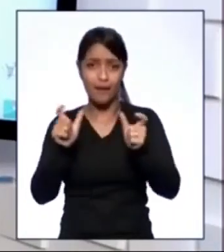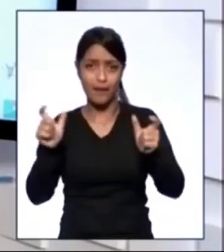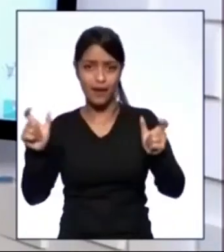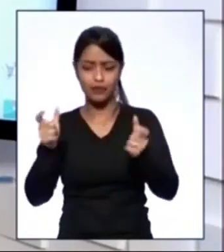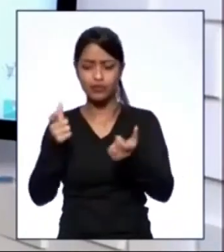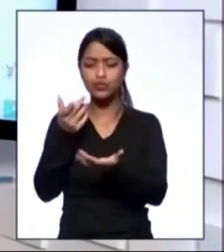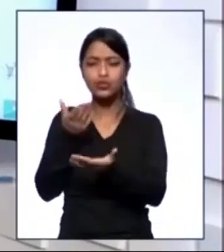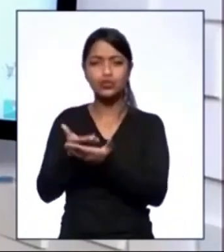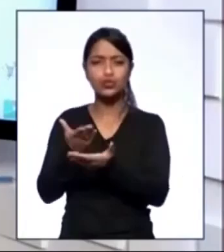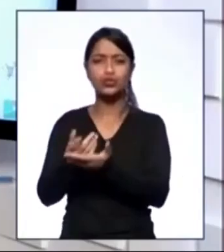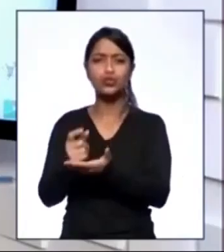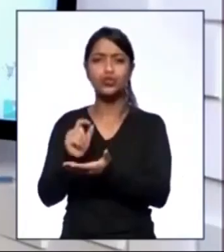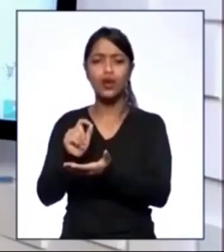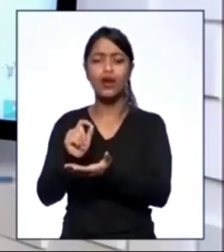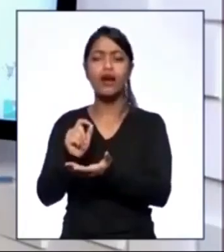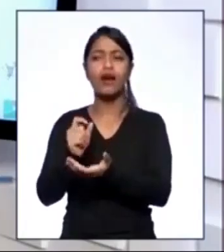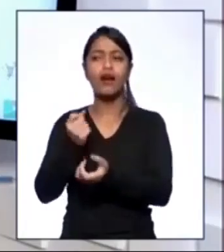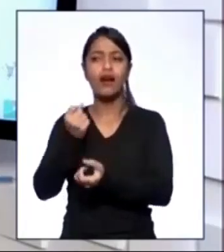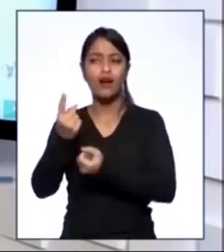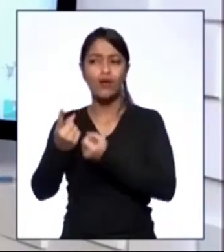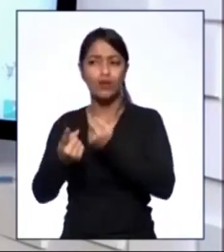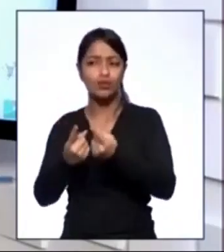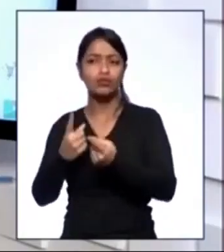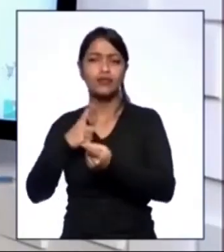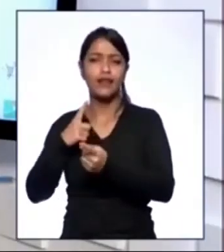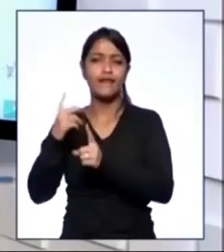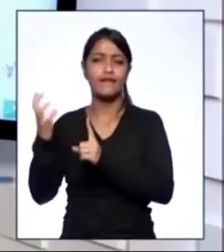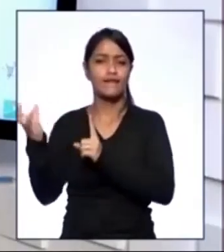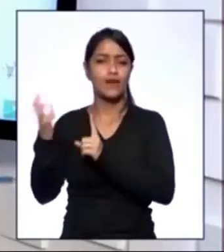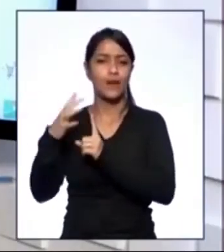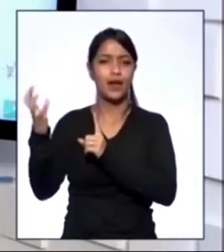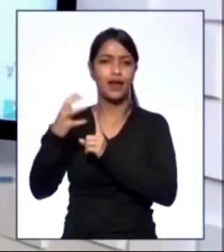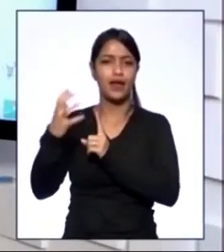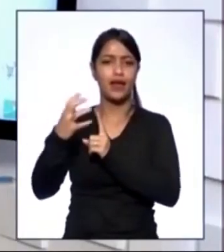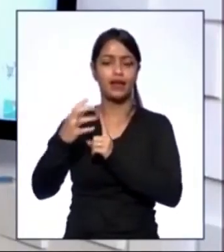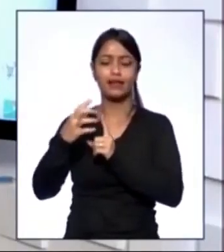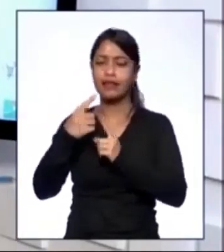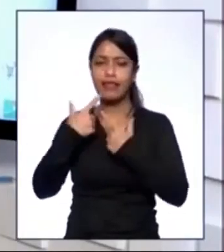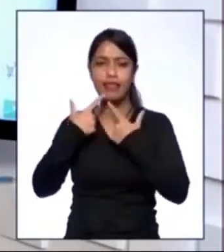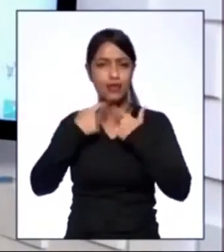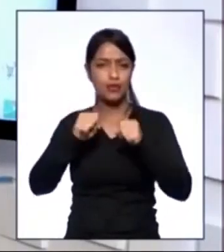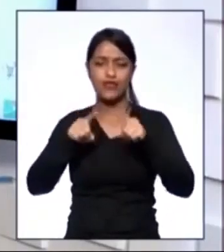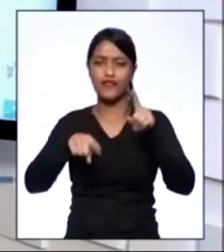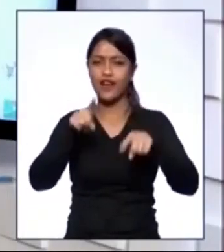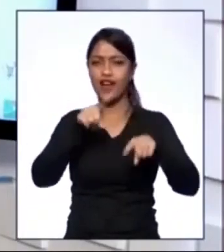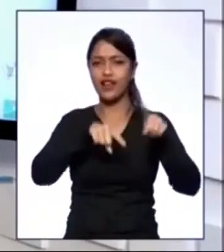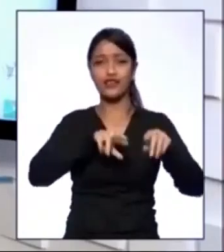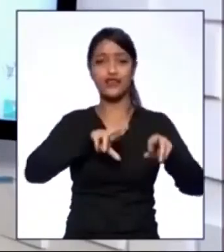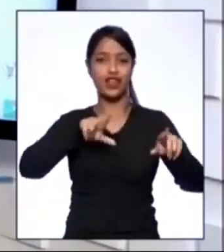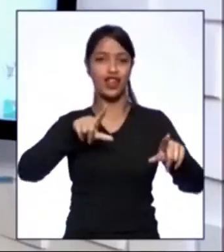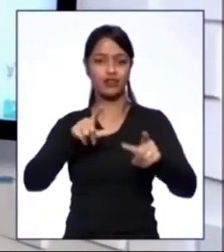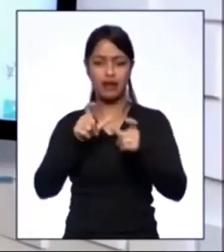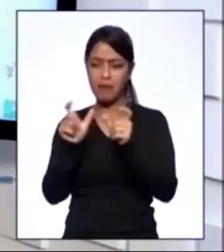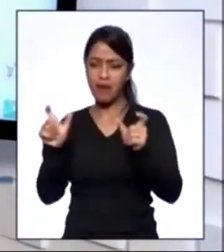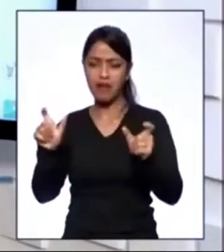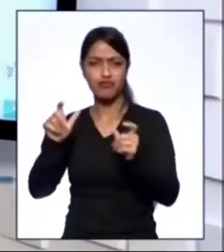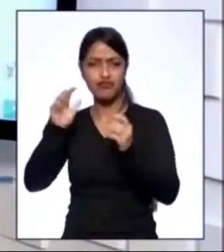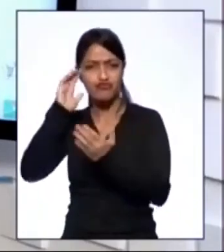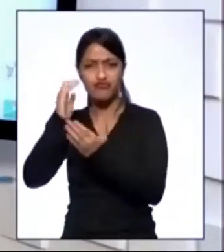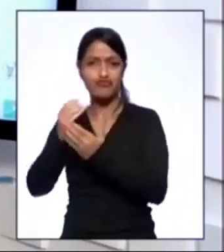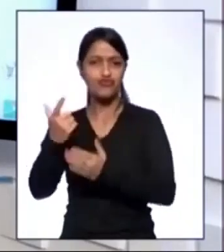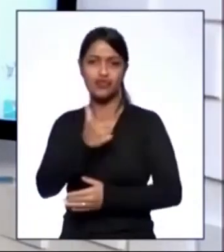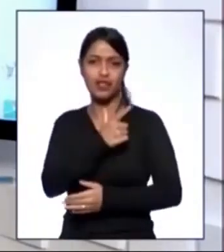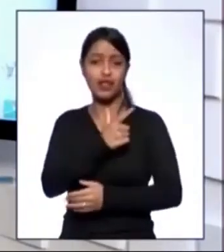influenciam esse falar um pouco diferente do falar da gramática, que a gramática propõe. Então, é importante que a gente entenda